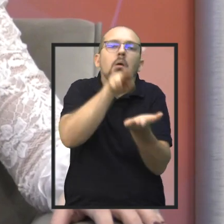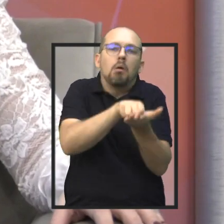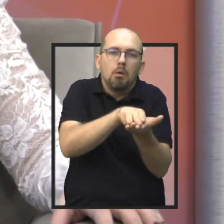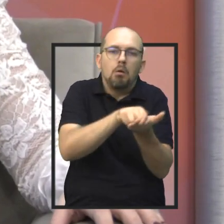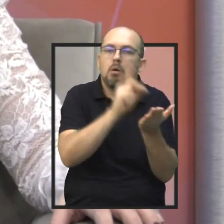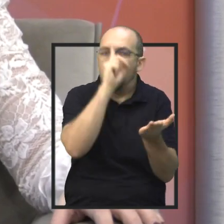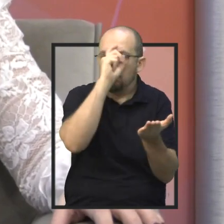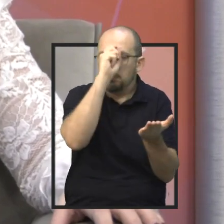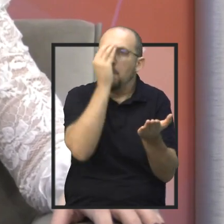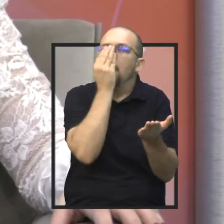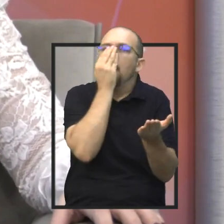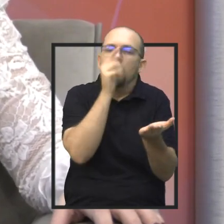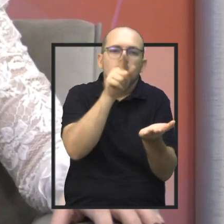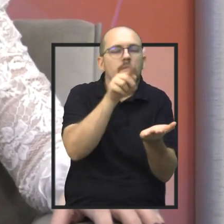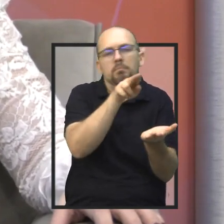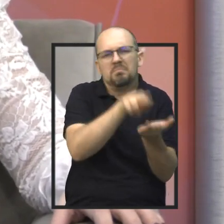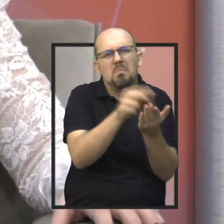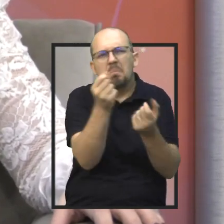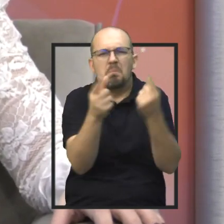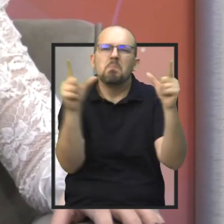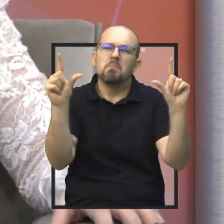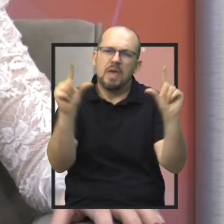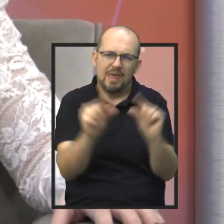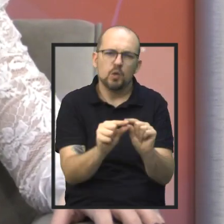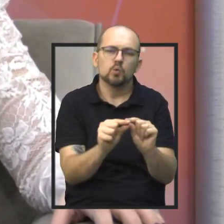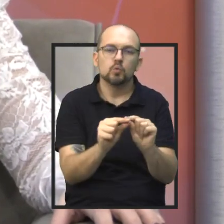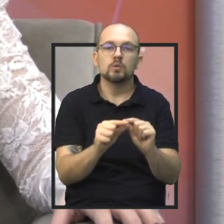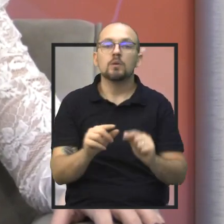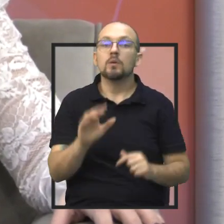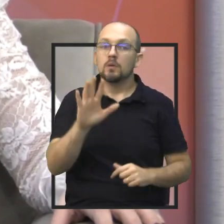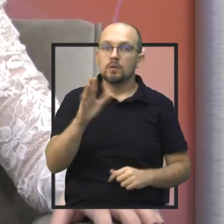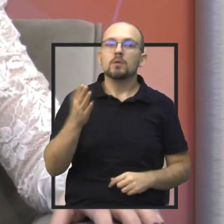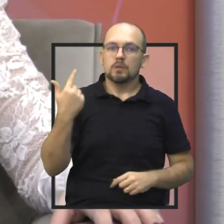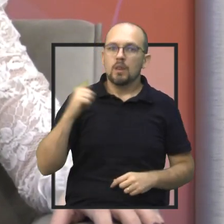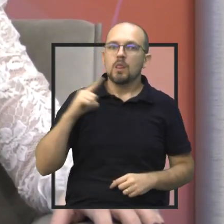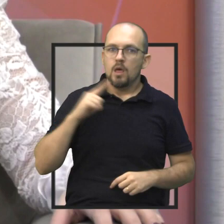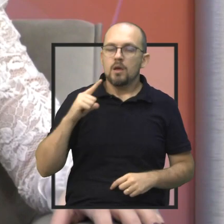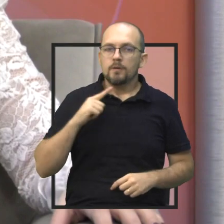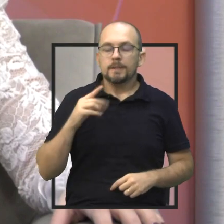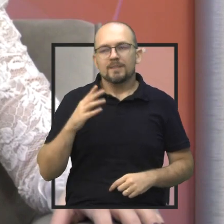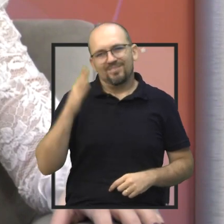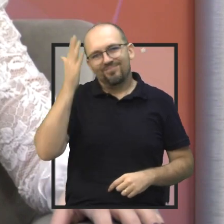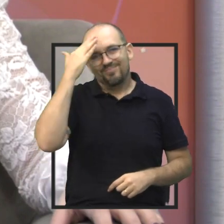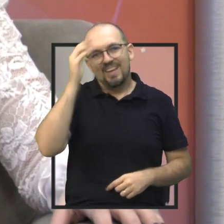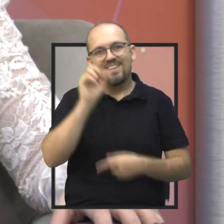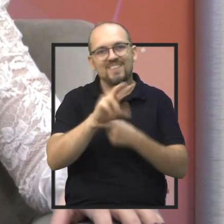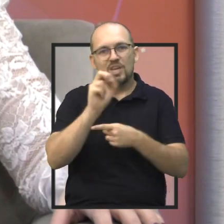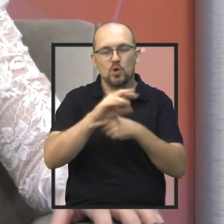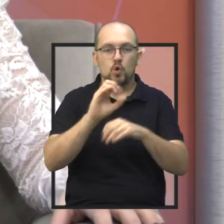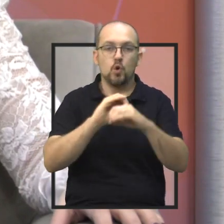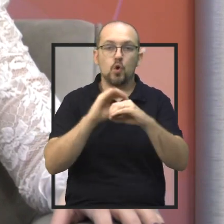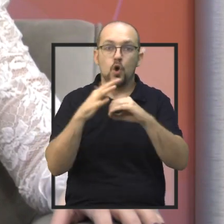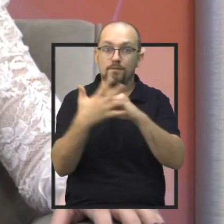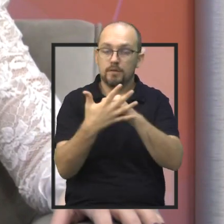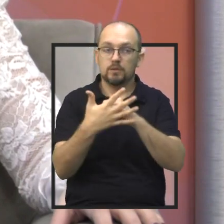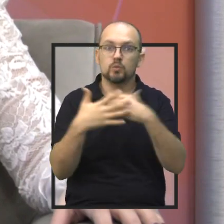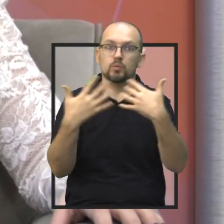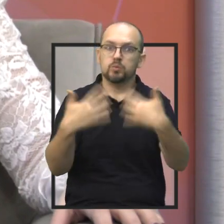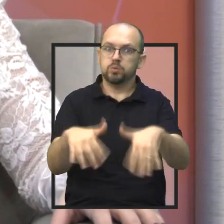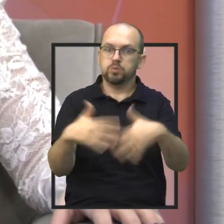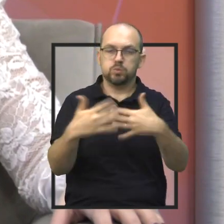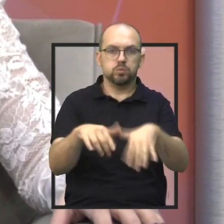claro, em menor escala, mas teve quadro. E a gente sabe que o vírus da Covid, ele se